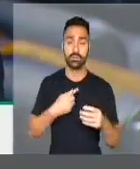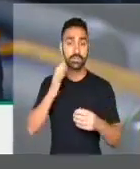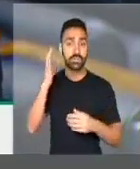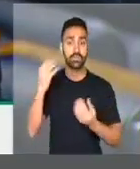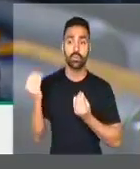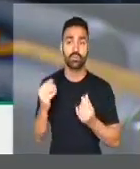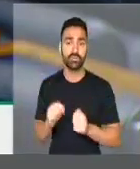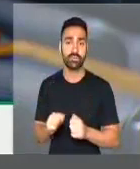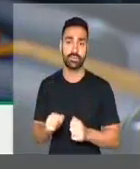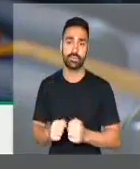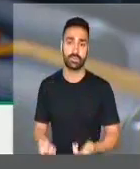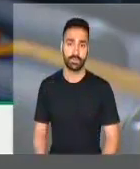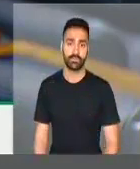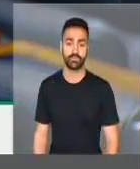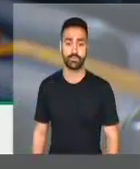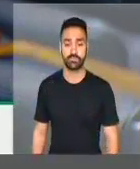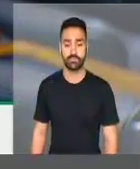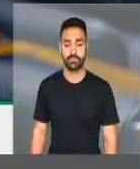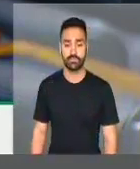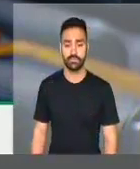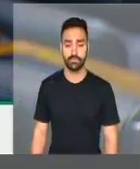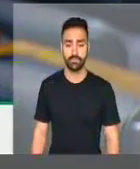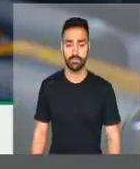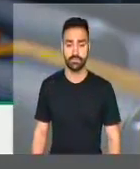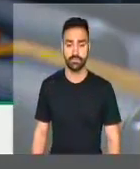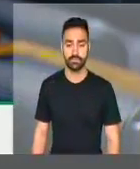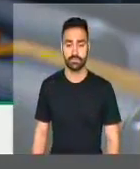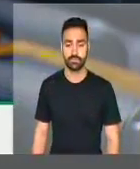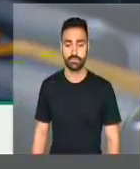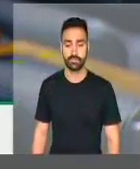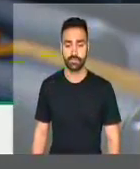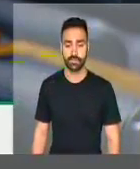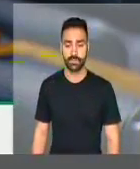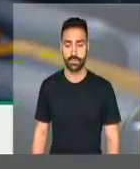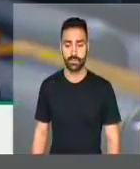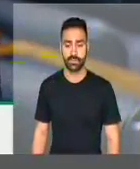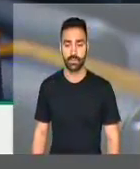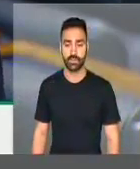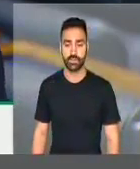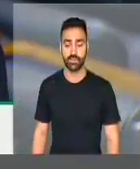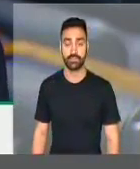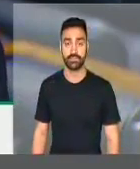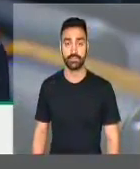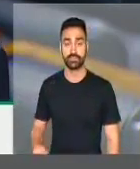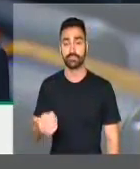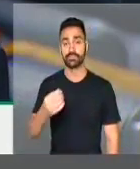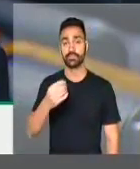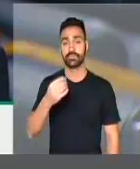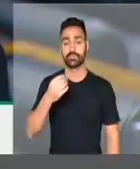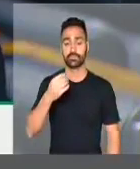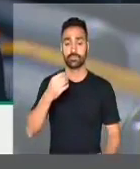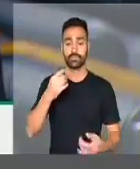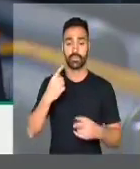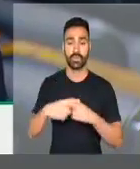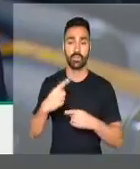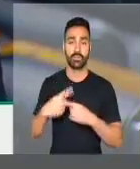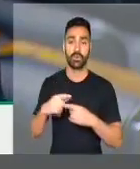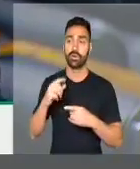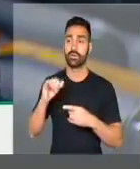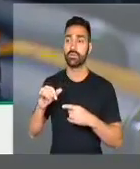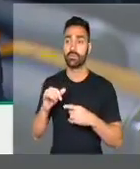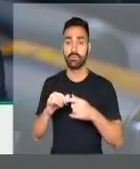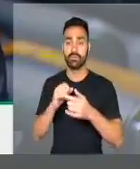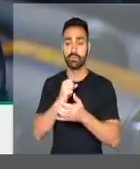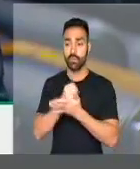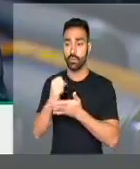adotado qual o cruze e qual o procedimento a ser adotado pelo governo e da caducidade da concessão